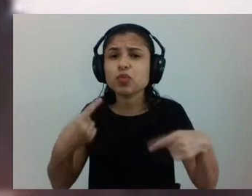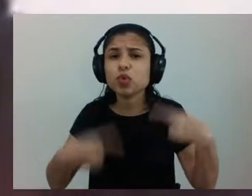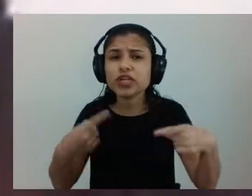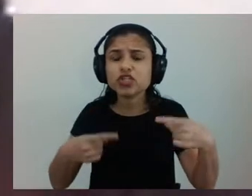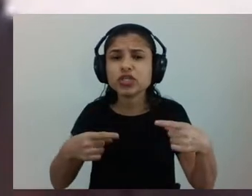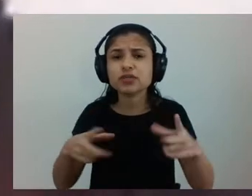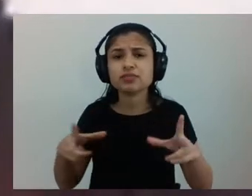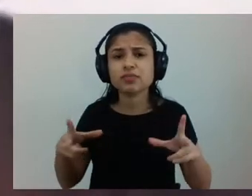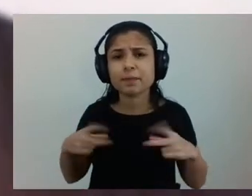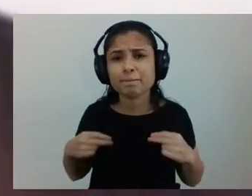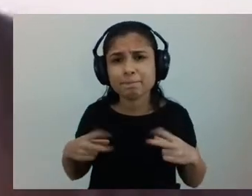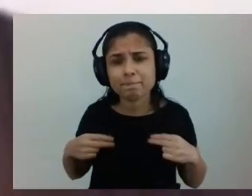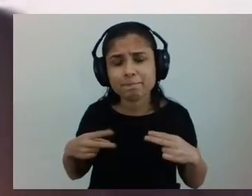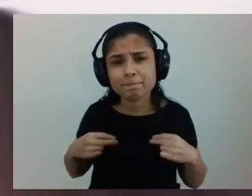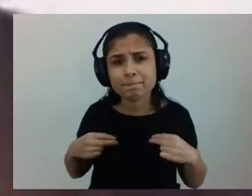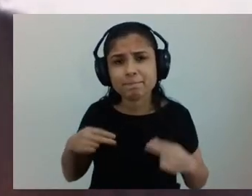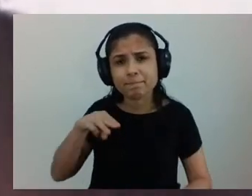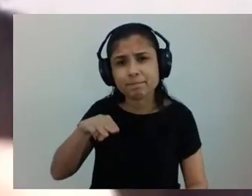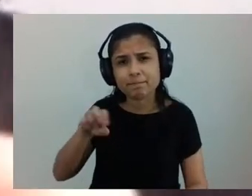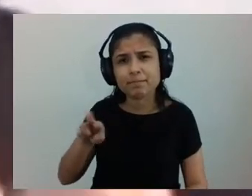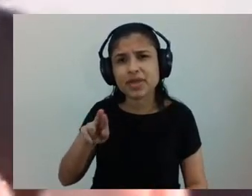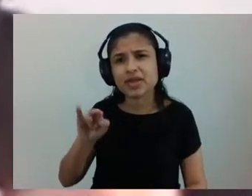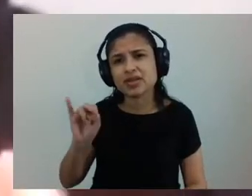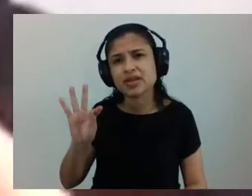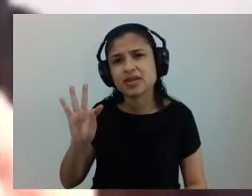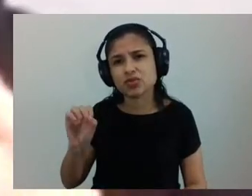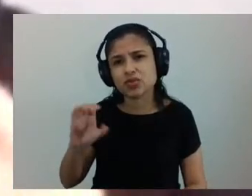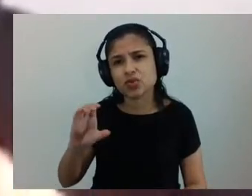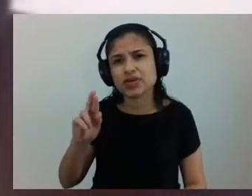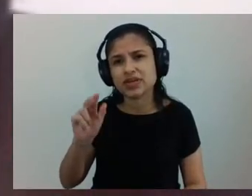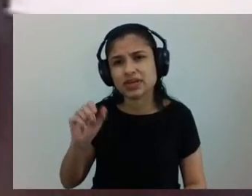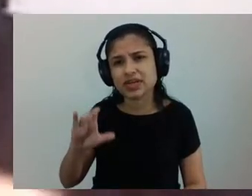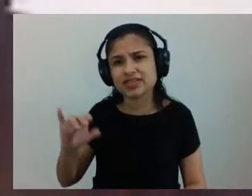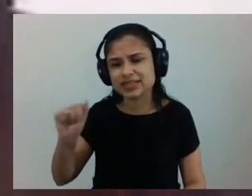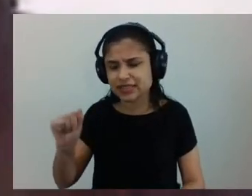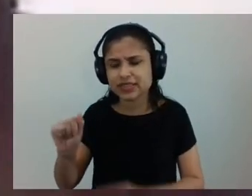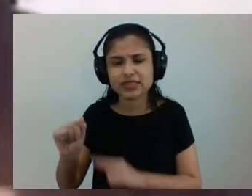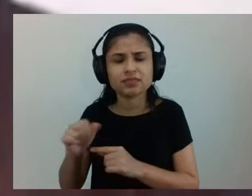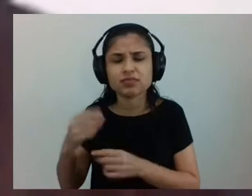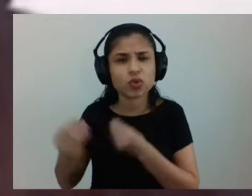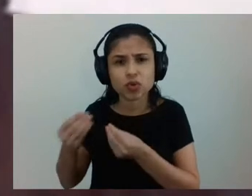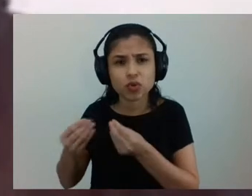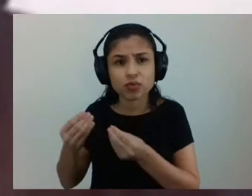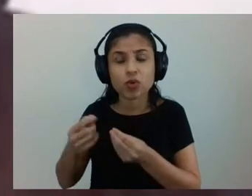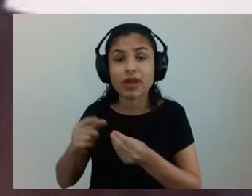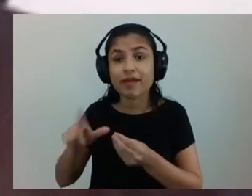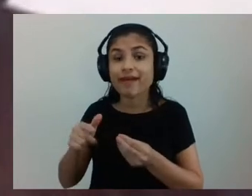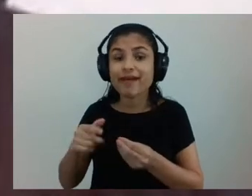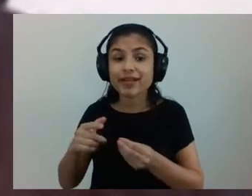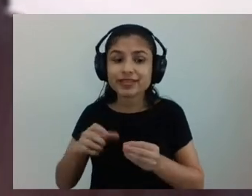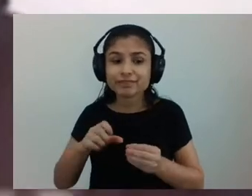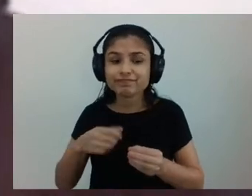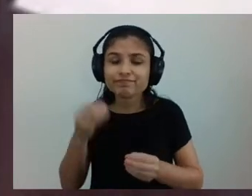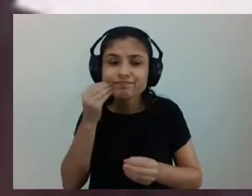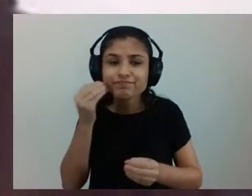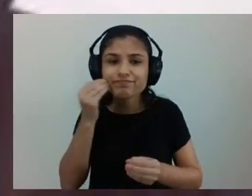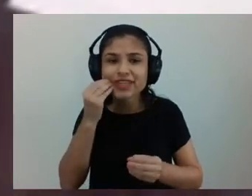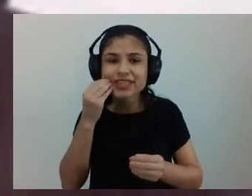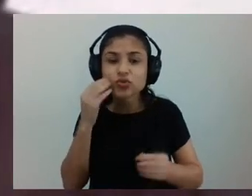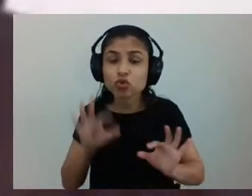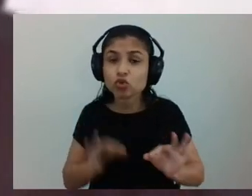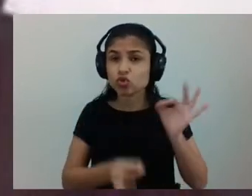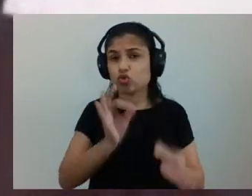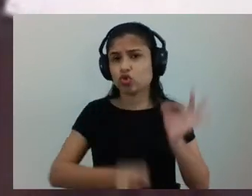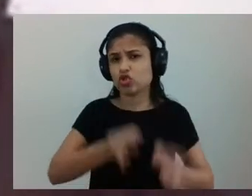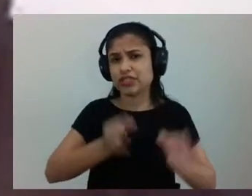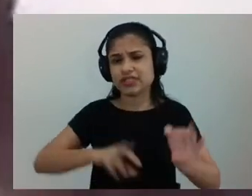meritocracia, mas a meritocracia entendida no sentido de distribuir cargos por justiça, sem indicação partidária,